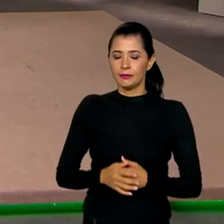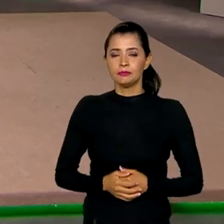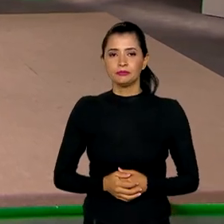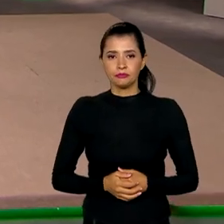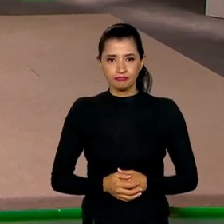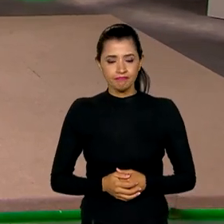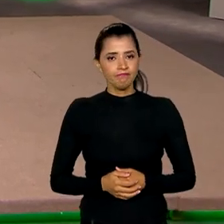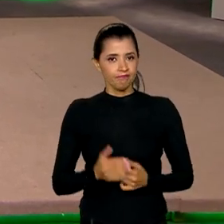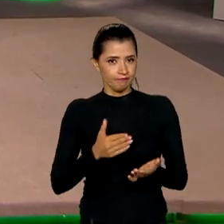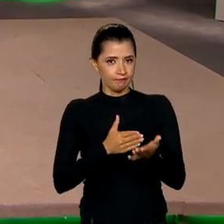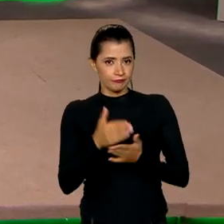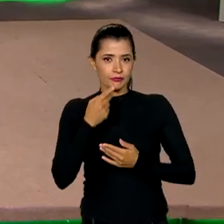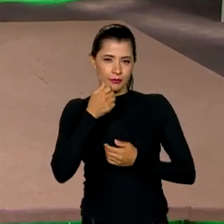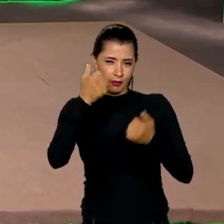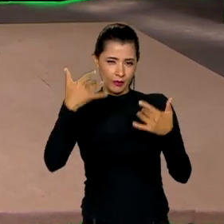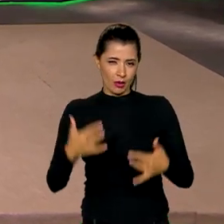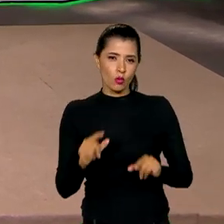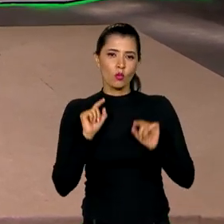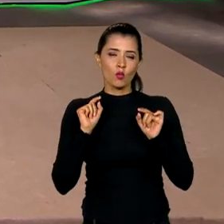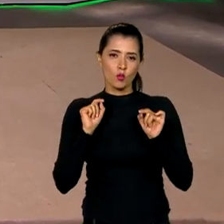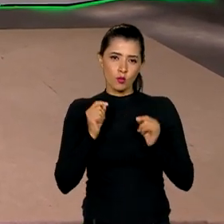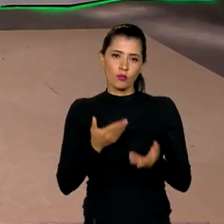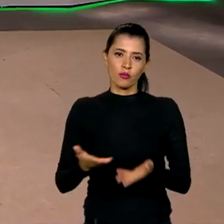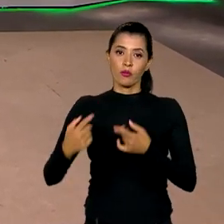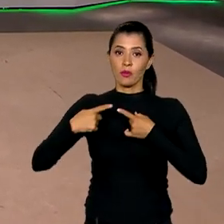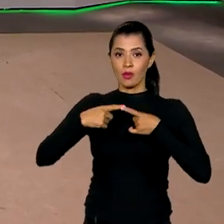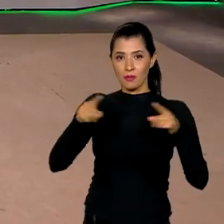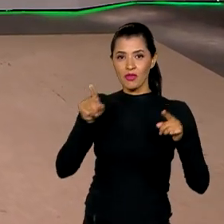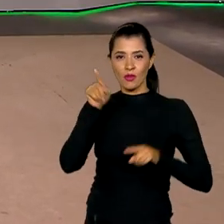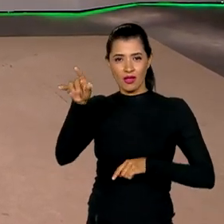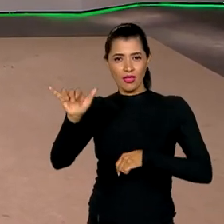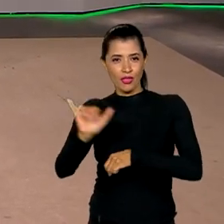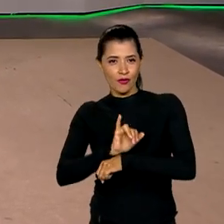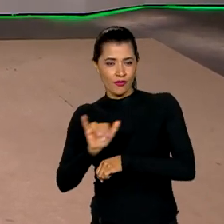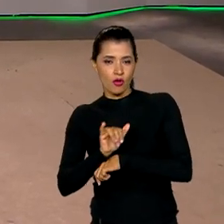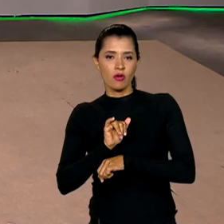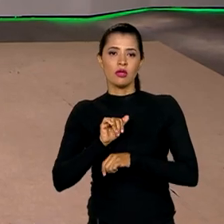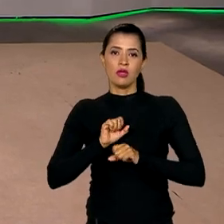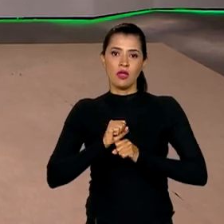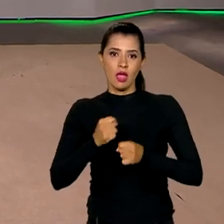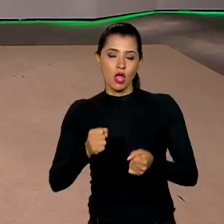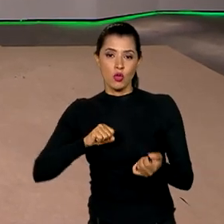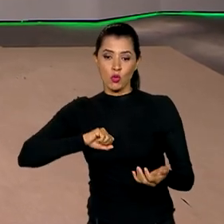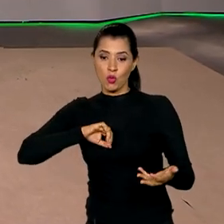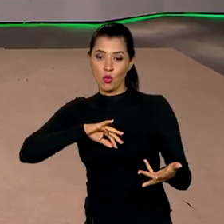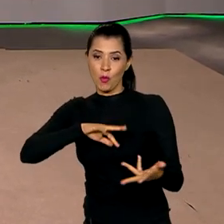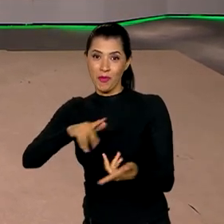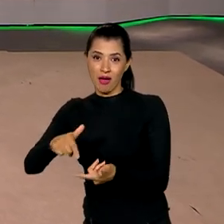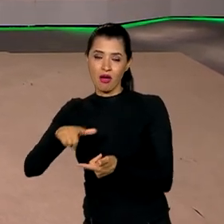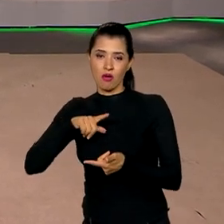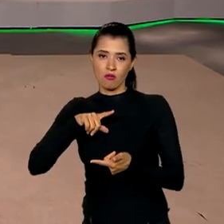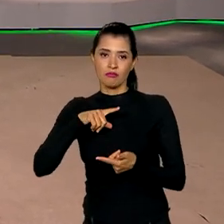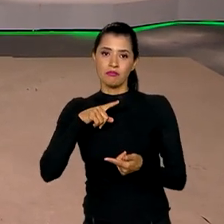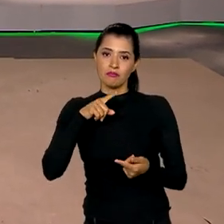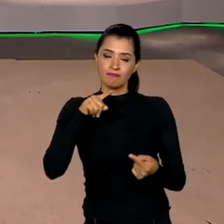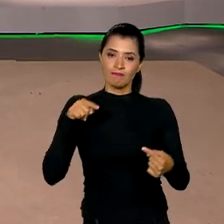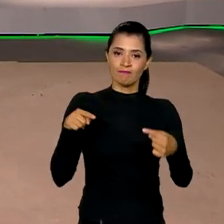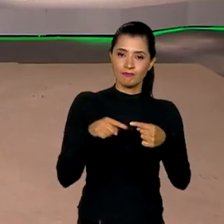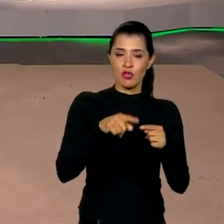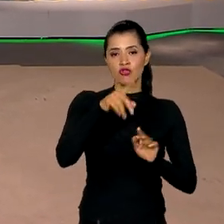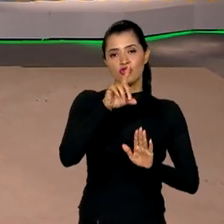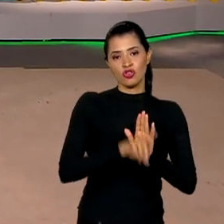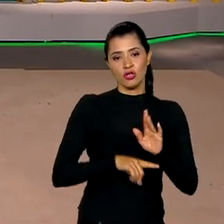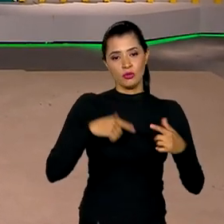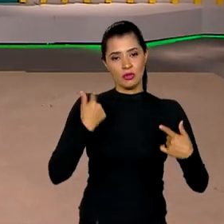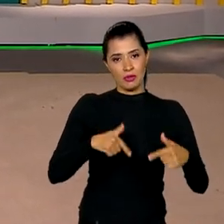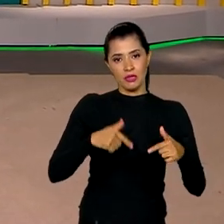Bom, nós falamos no início do programa do lançamento em Nova York da iniciativa global para os direitos trabalhistas no